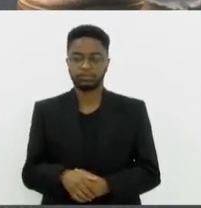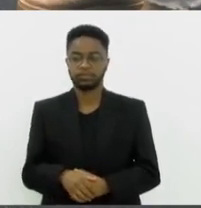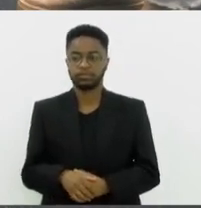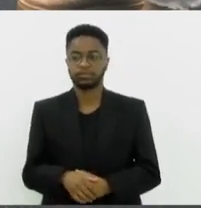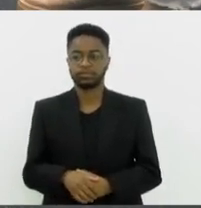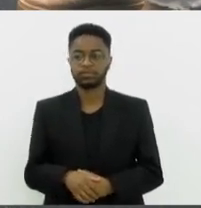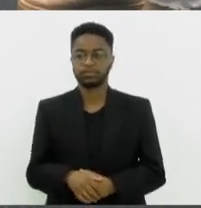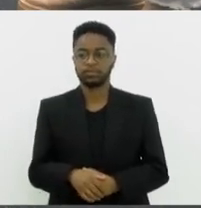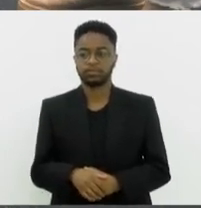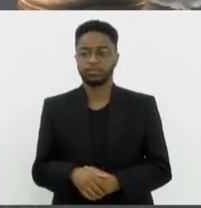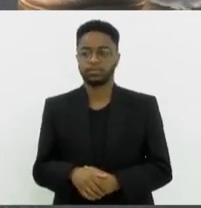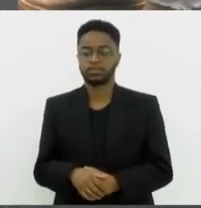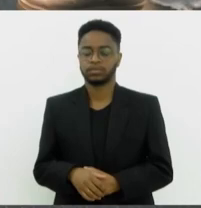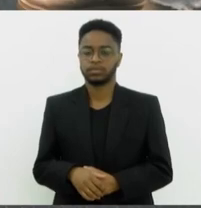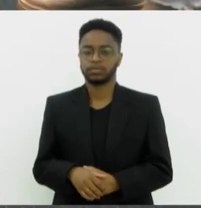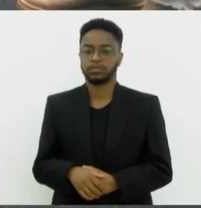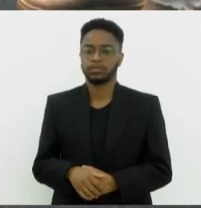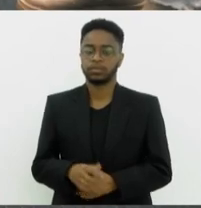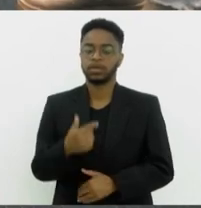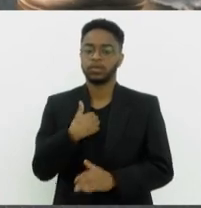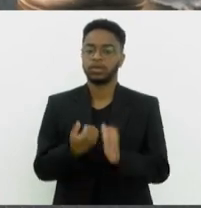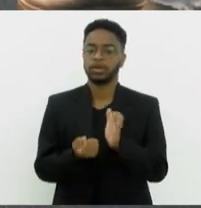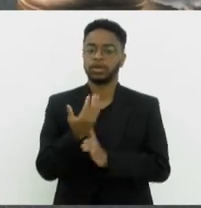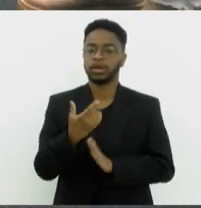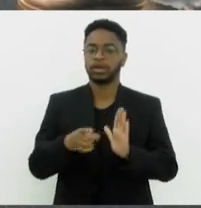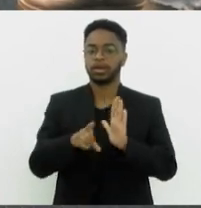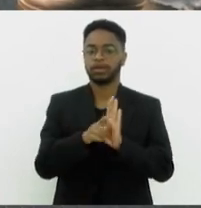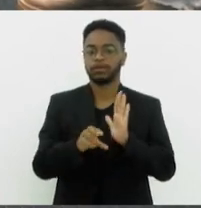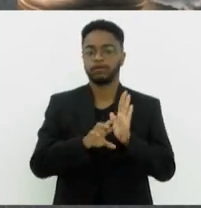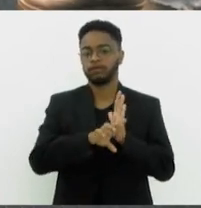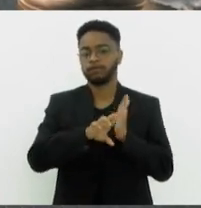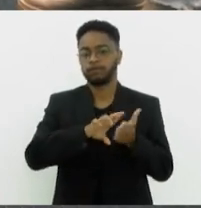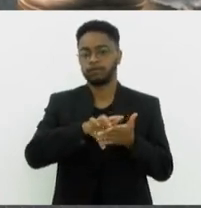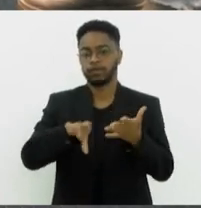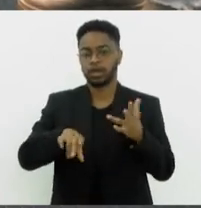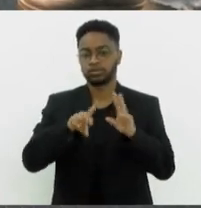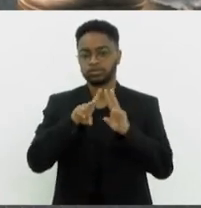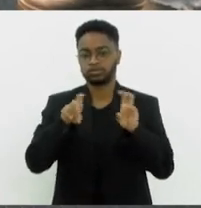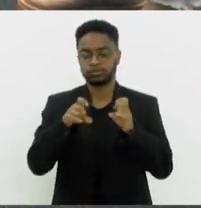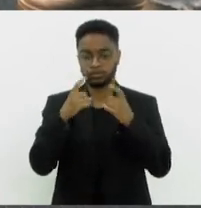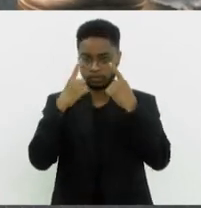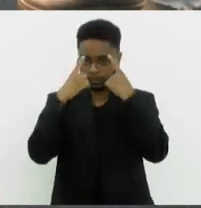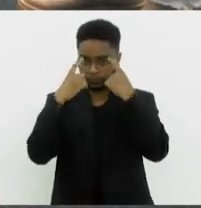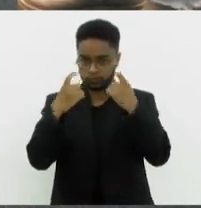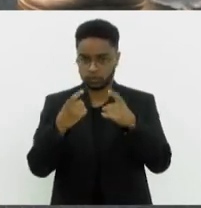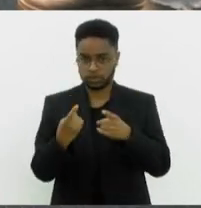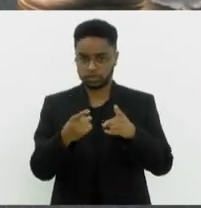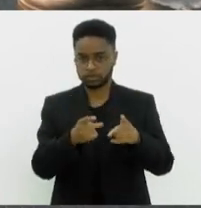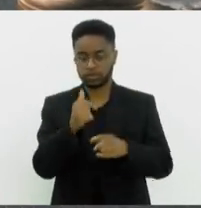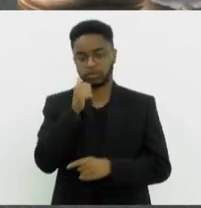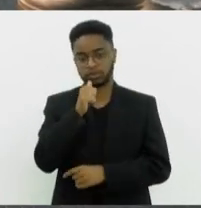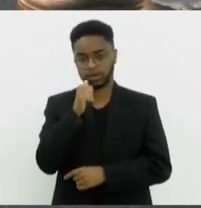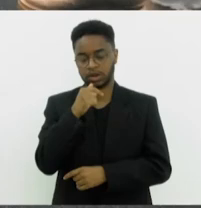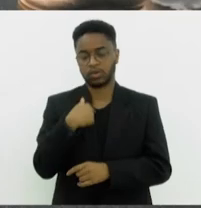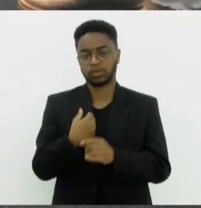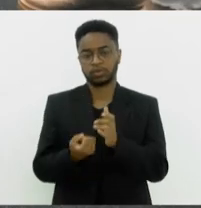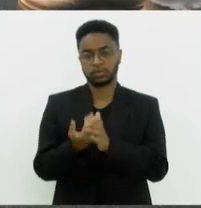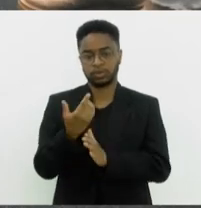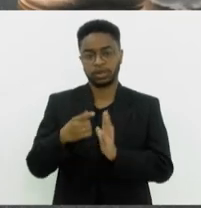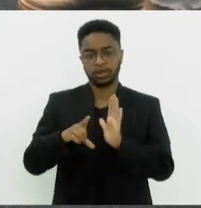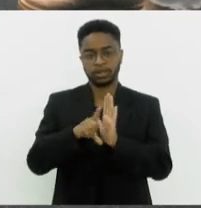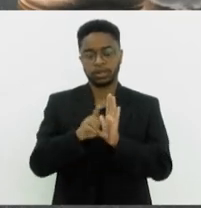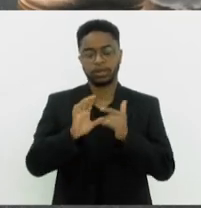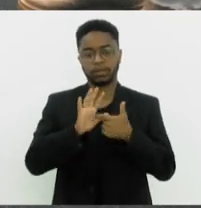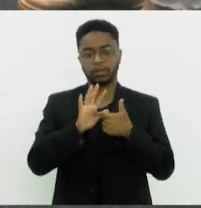presidente Brazão, muitas leis em relação à violência contra a mulher. Eu fiz uma lei que determina